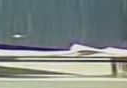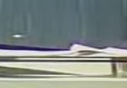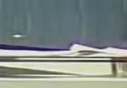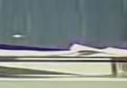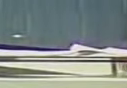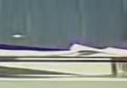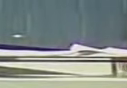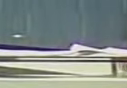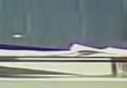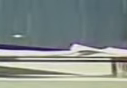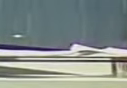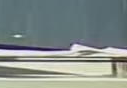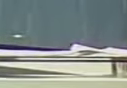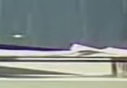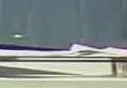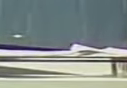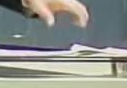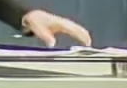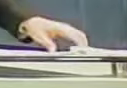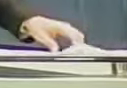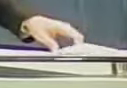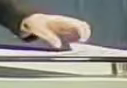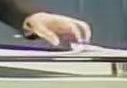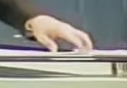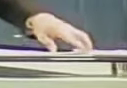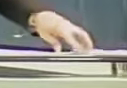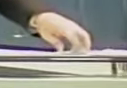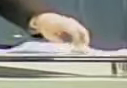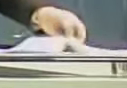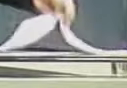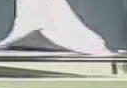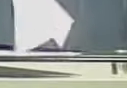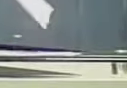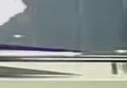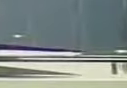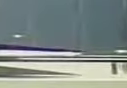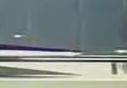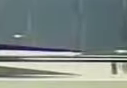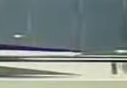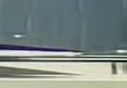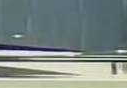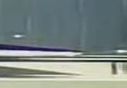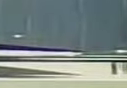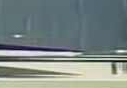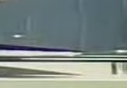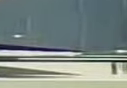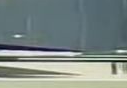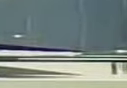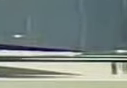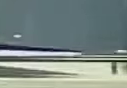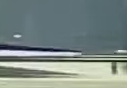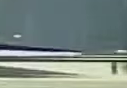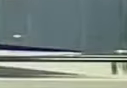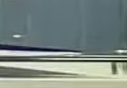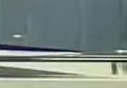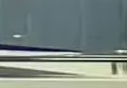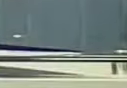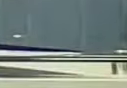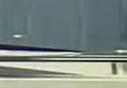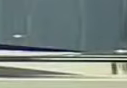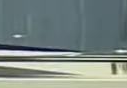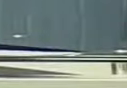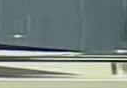dá para a Caixa Econômica Federal prestar uma informação oficial ao deputado presidente da